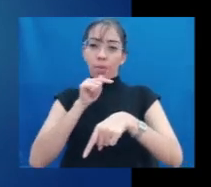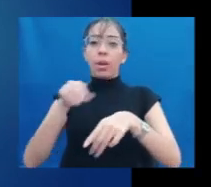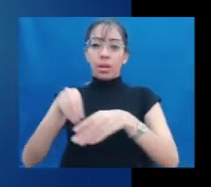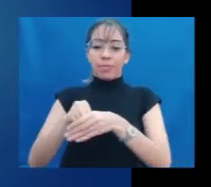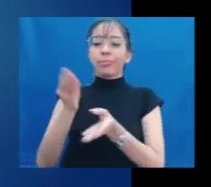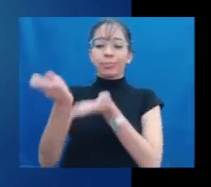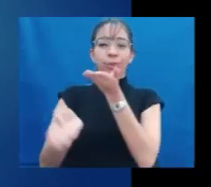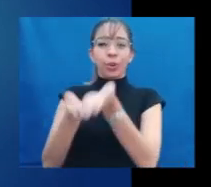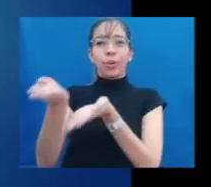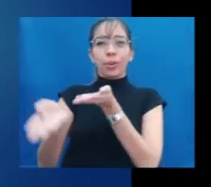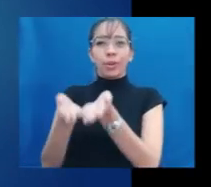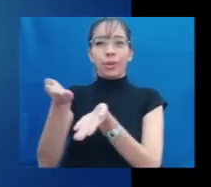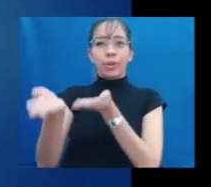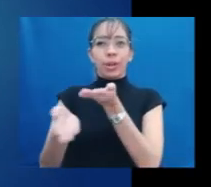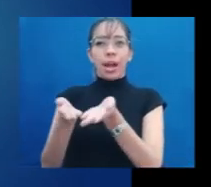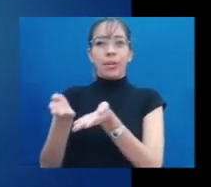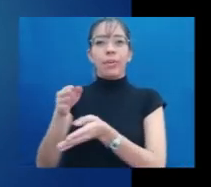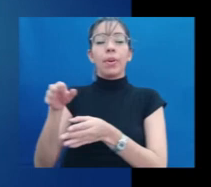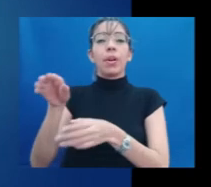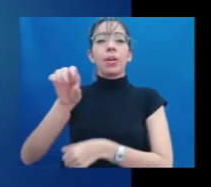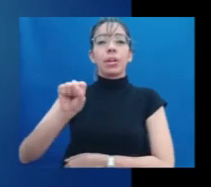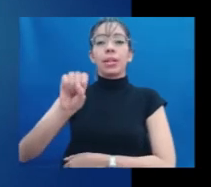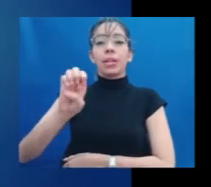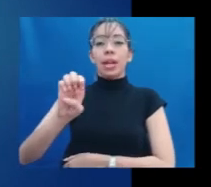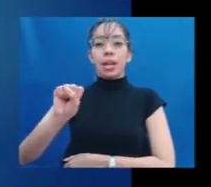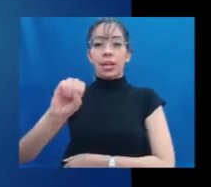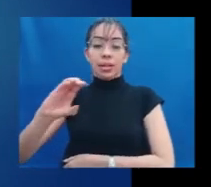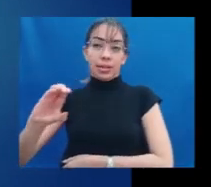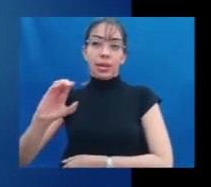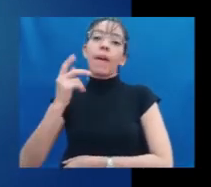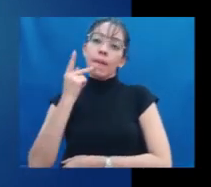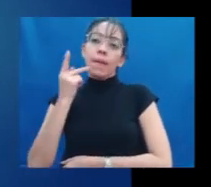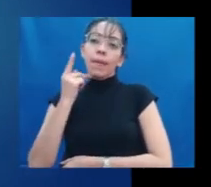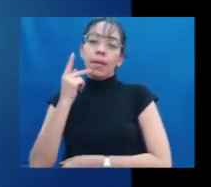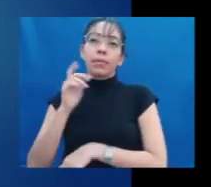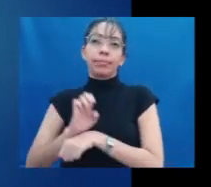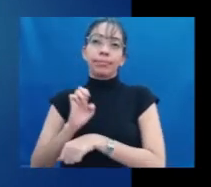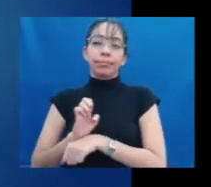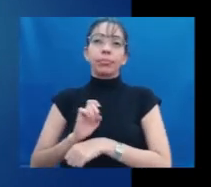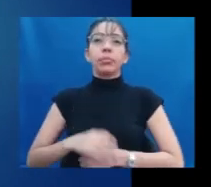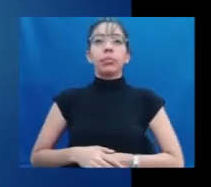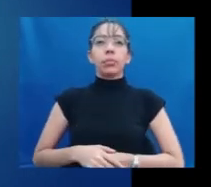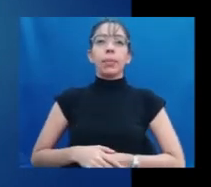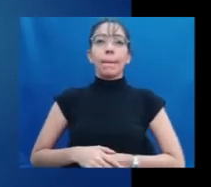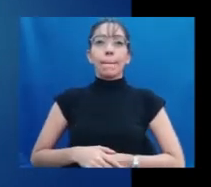animais aquáticos nesse centro de reabilitação que fica aí no Sesc de